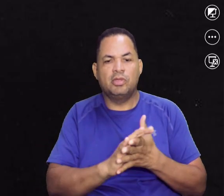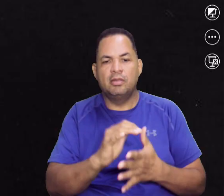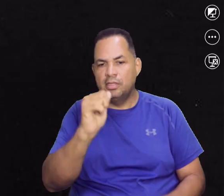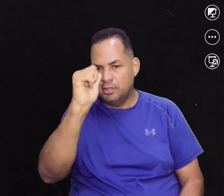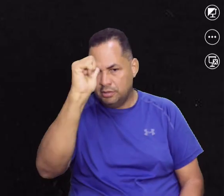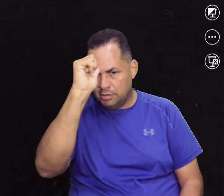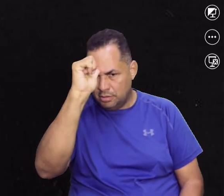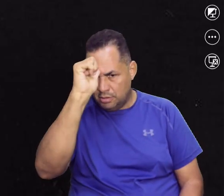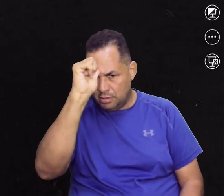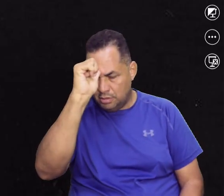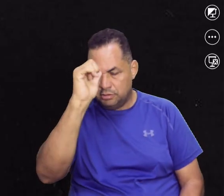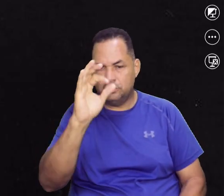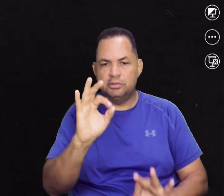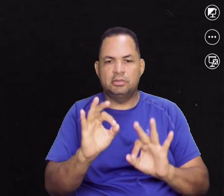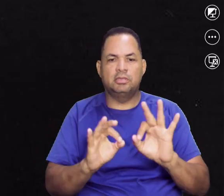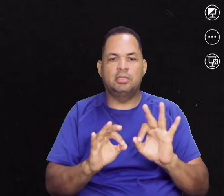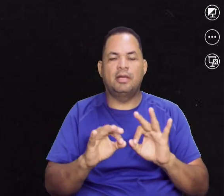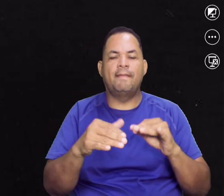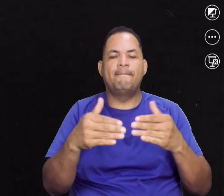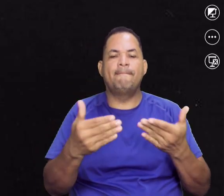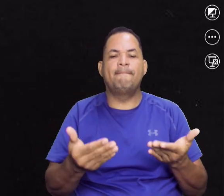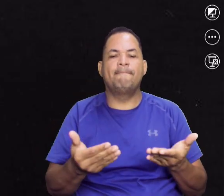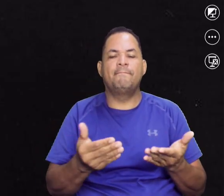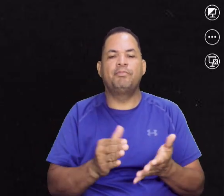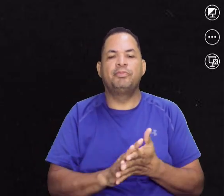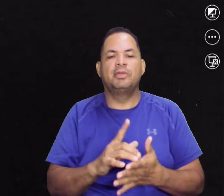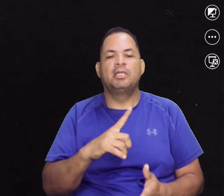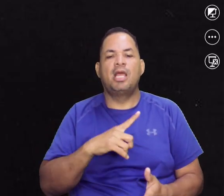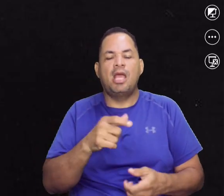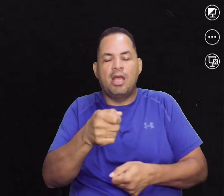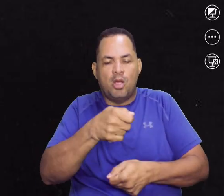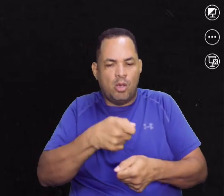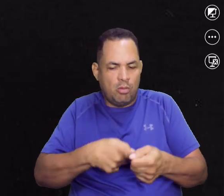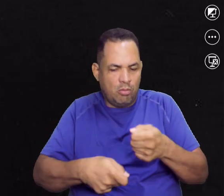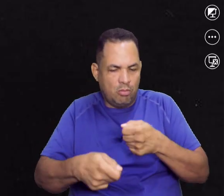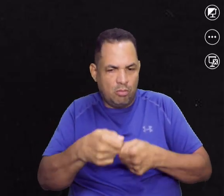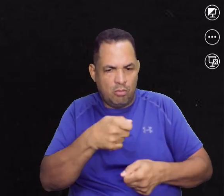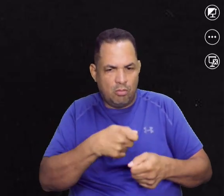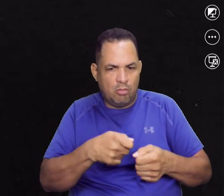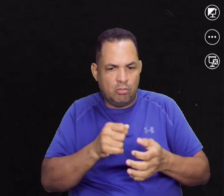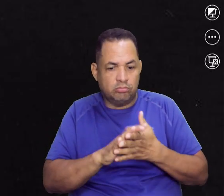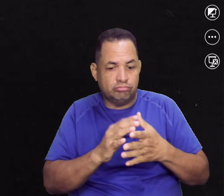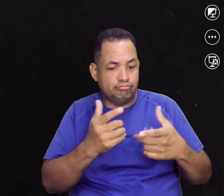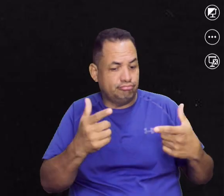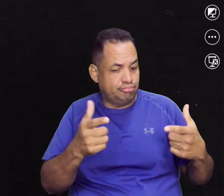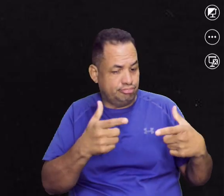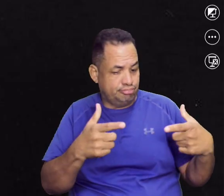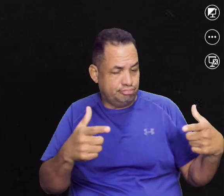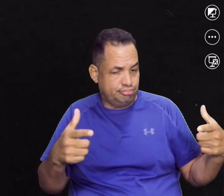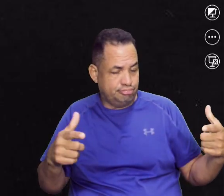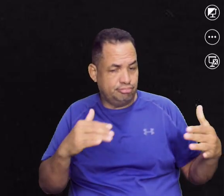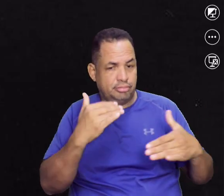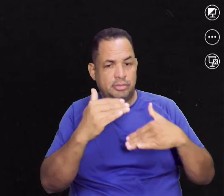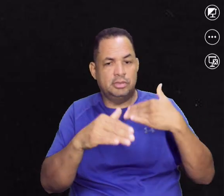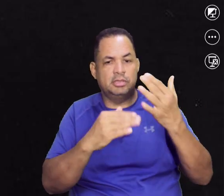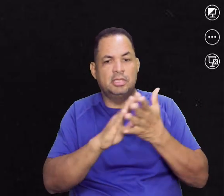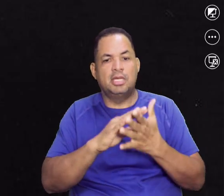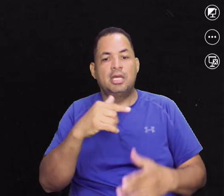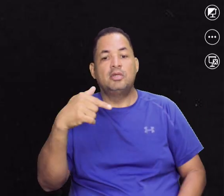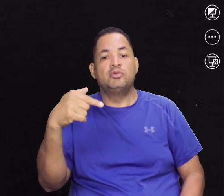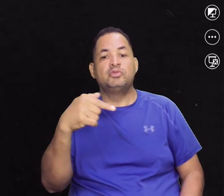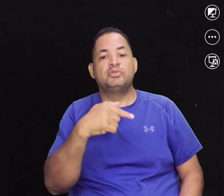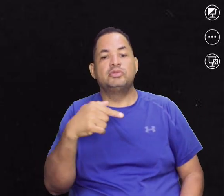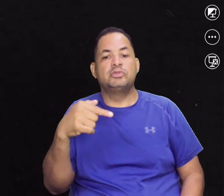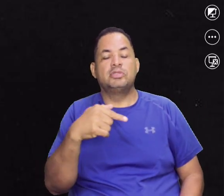Índia. A Índia tem uma economia bem grande, é o 7º